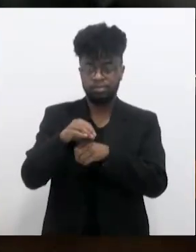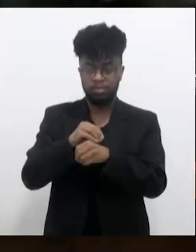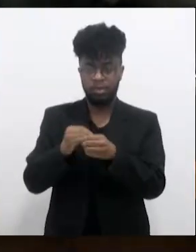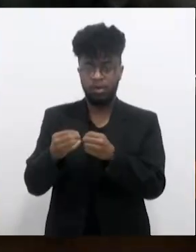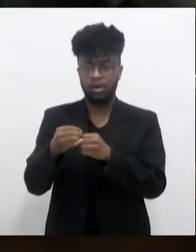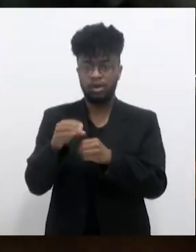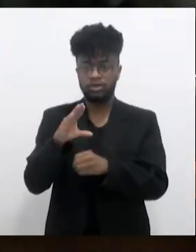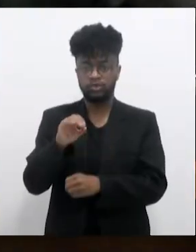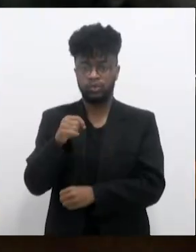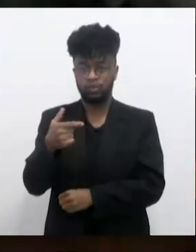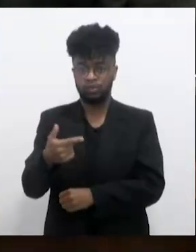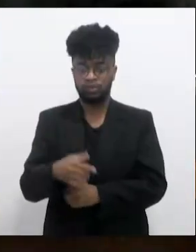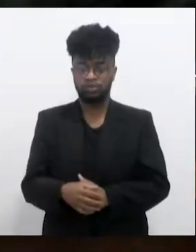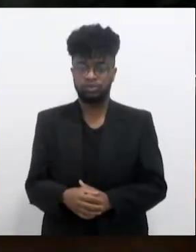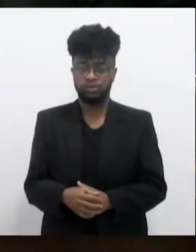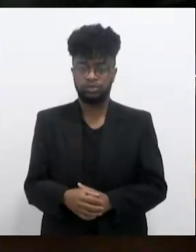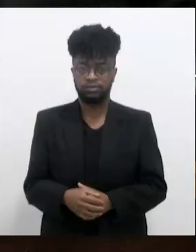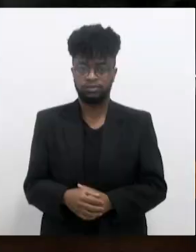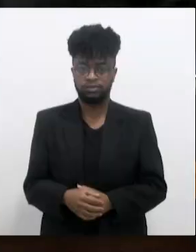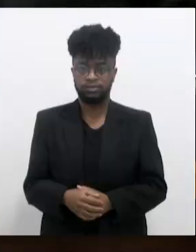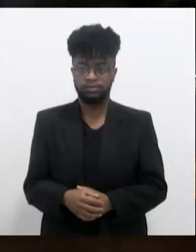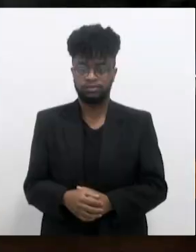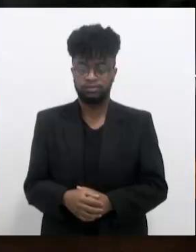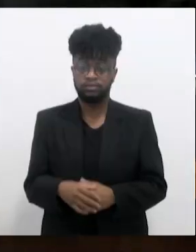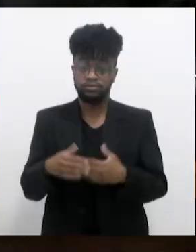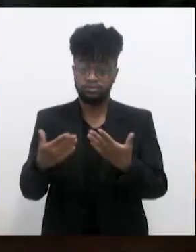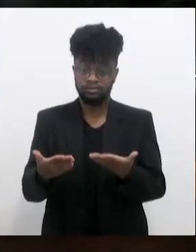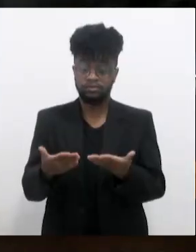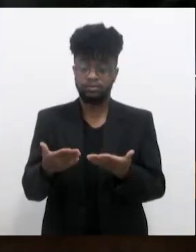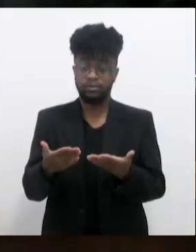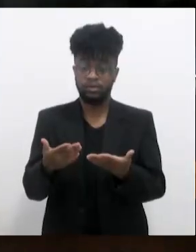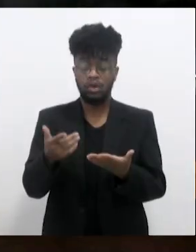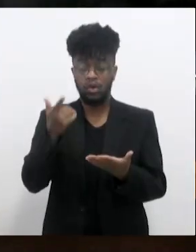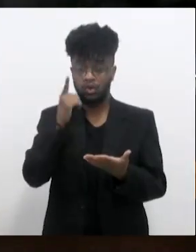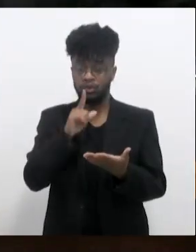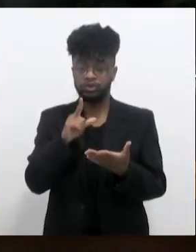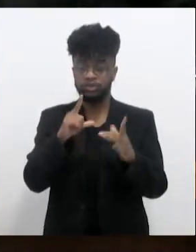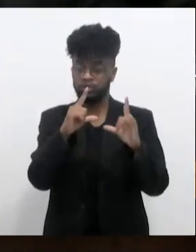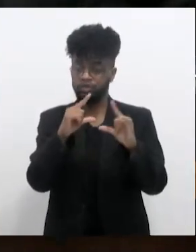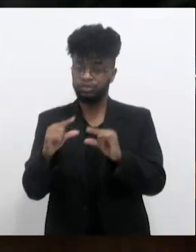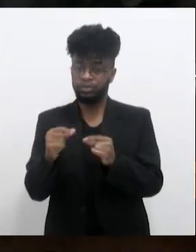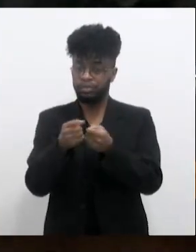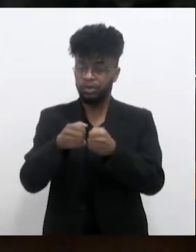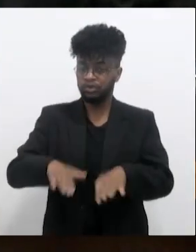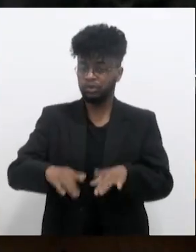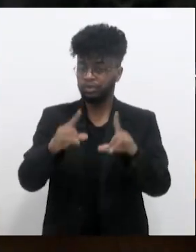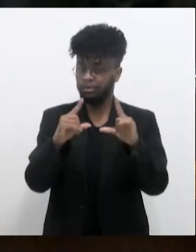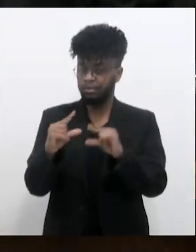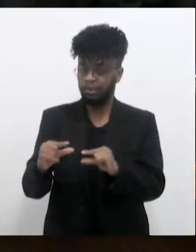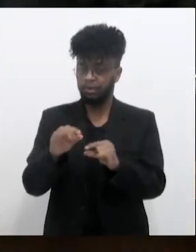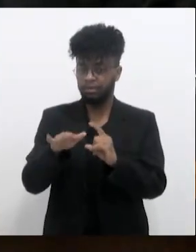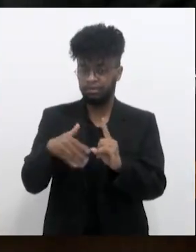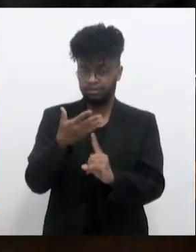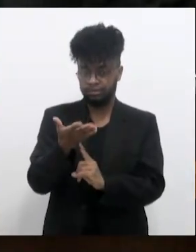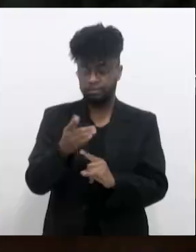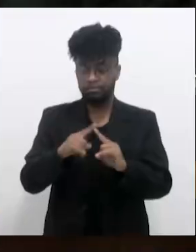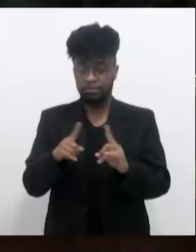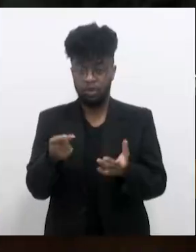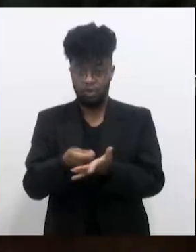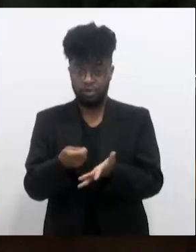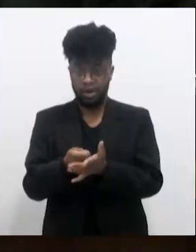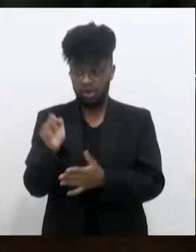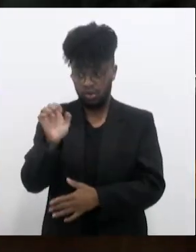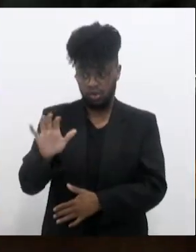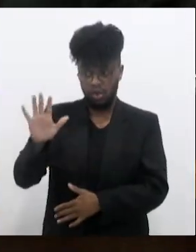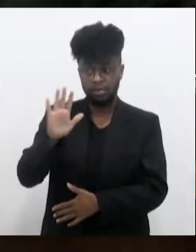carbono. Então, ele atinge de uma forma menor o meio ambiente. E é obrigado. Isso na